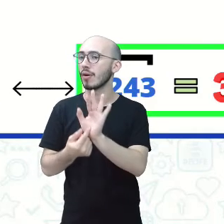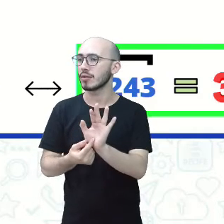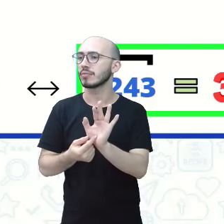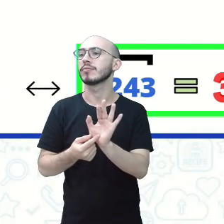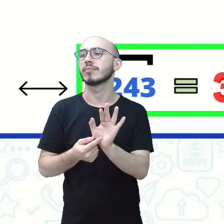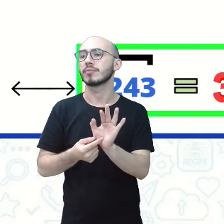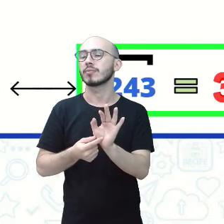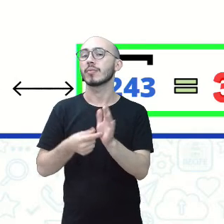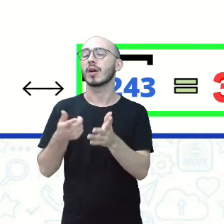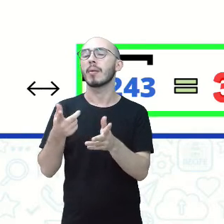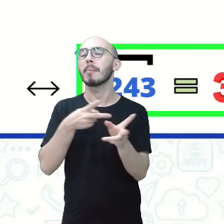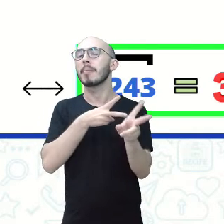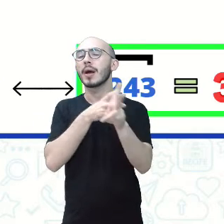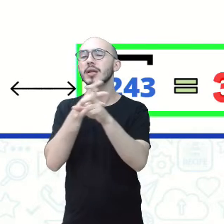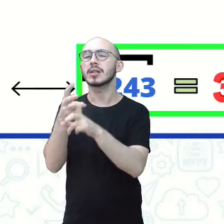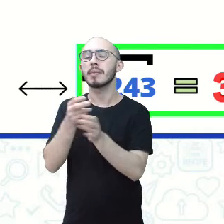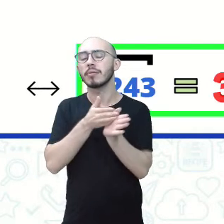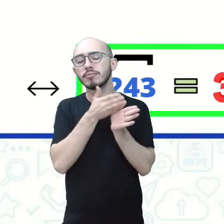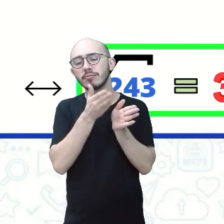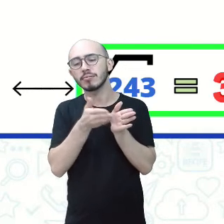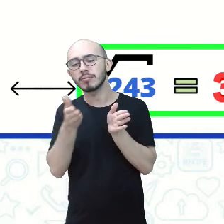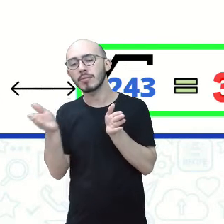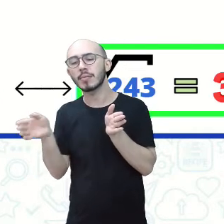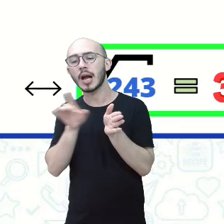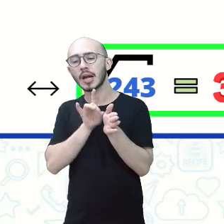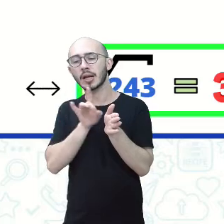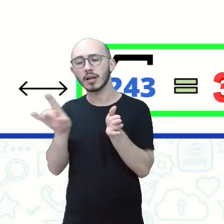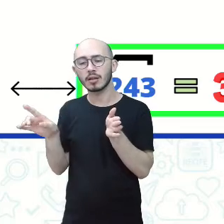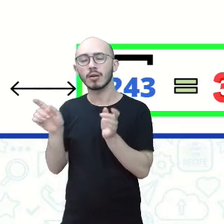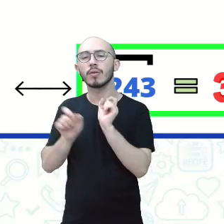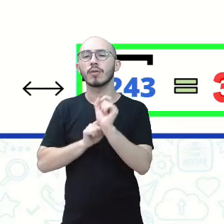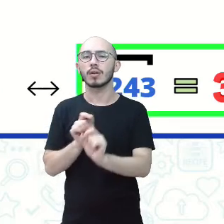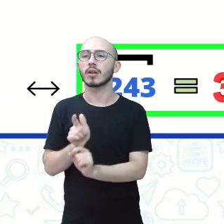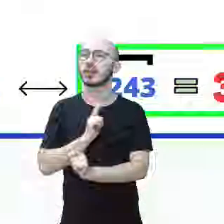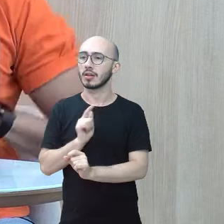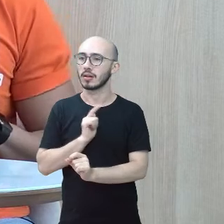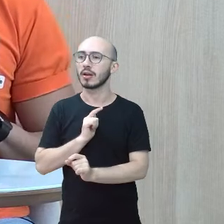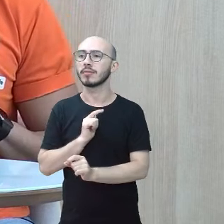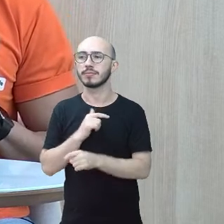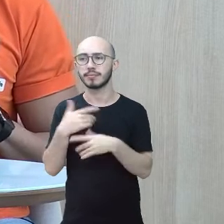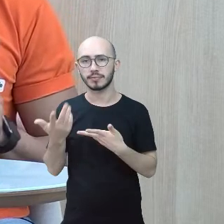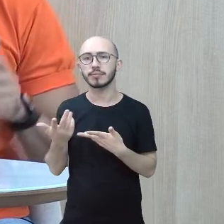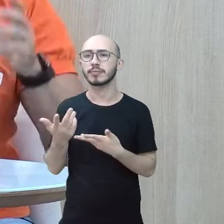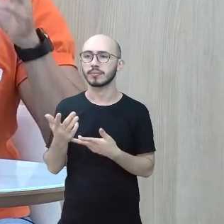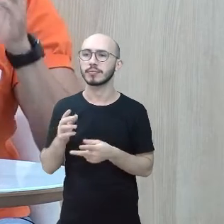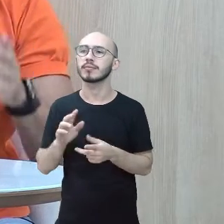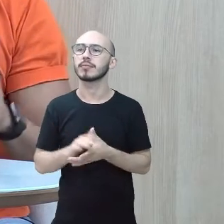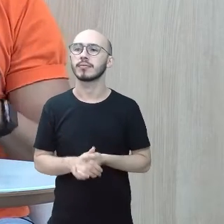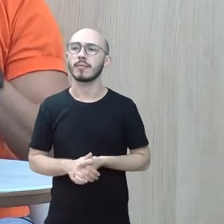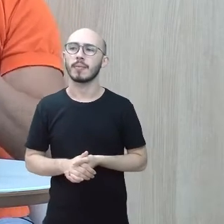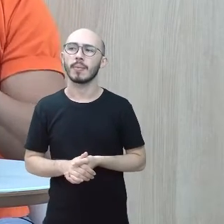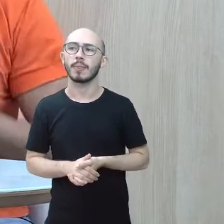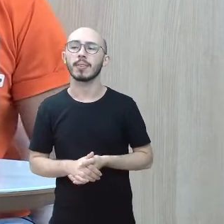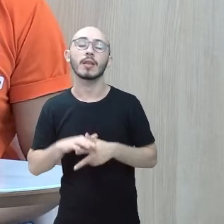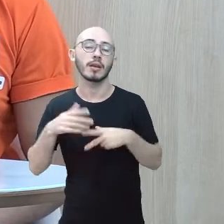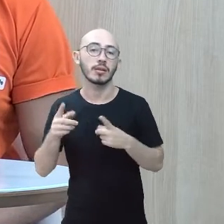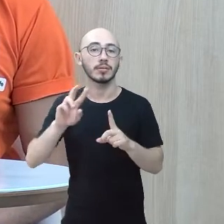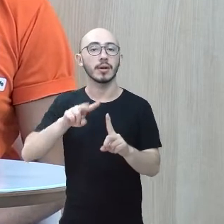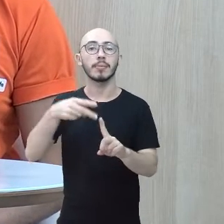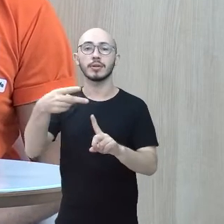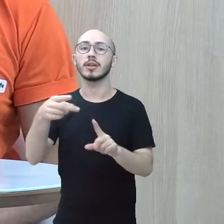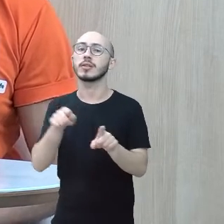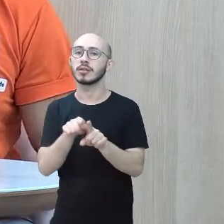se transformando em cada elemento lá da potência para os elementos